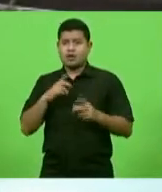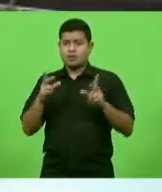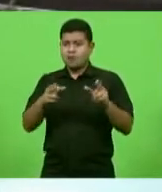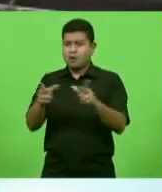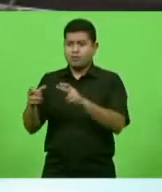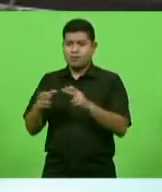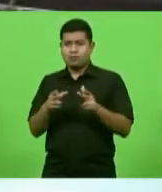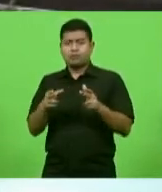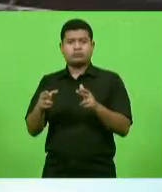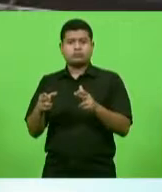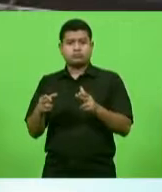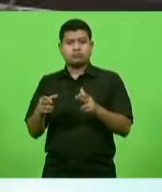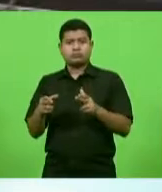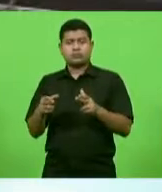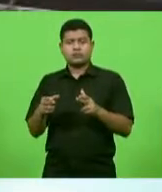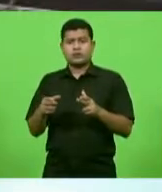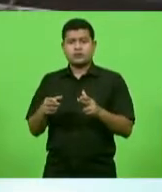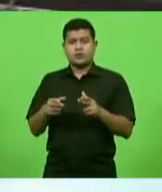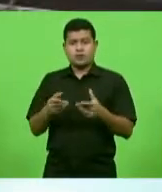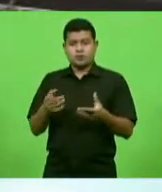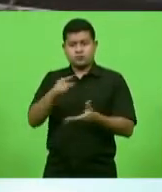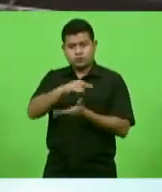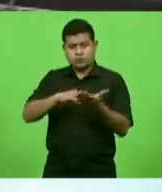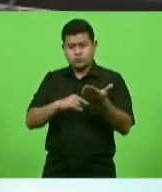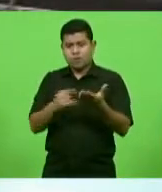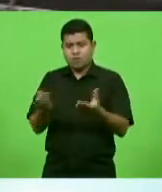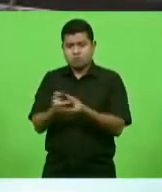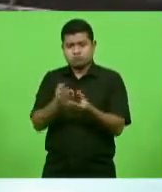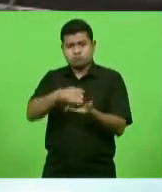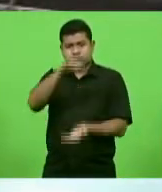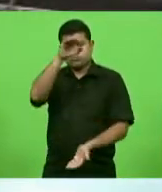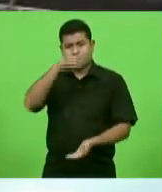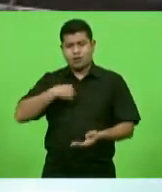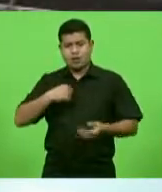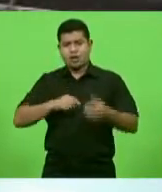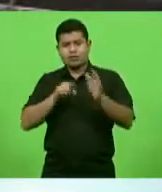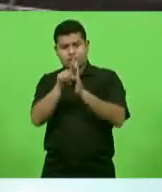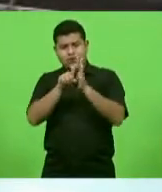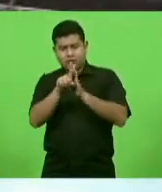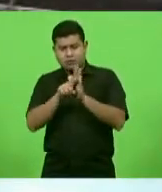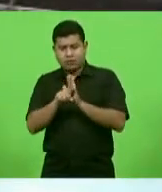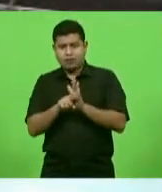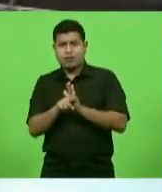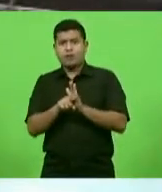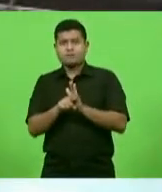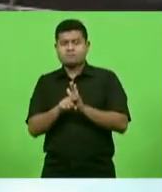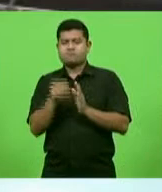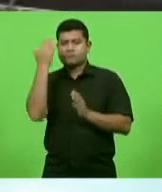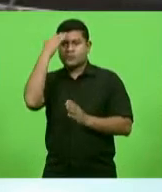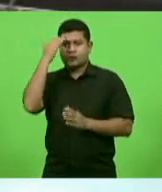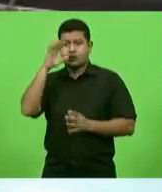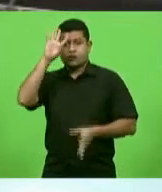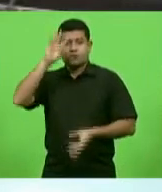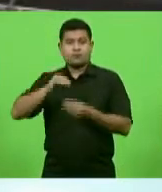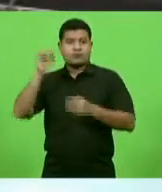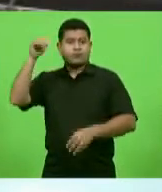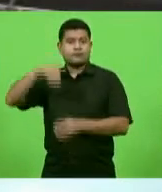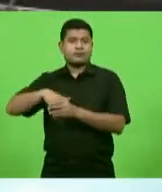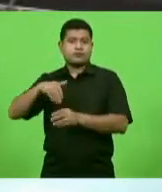autos, temos os mesmos documentos para fazermos os nossos votos.